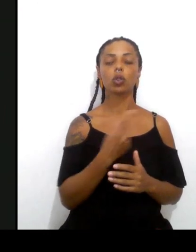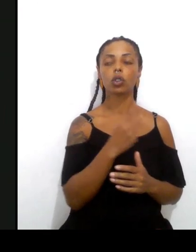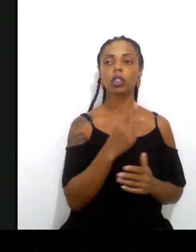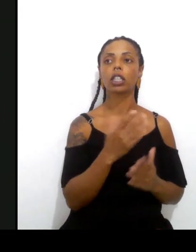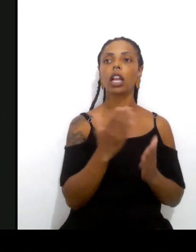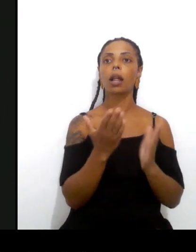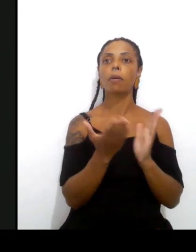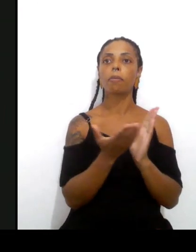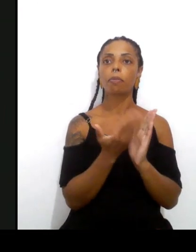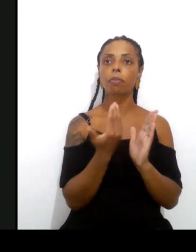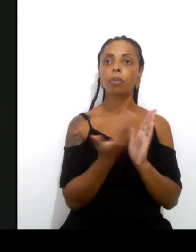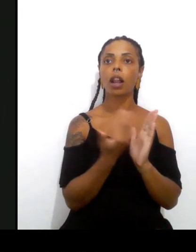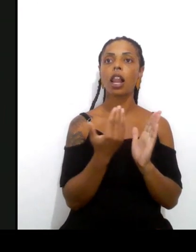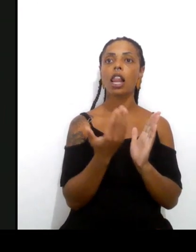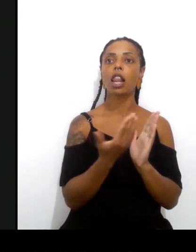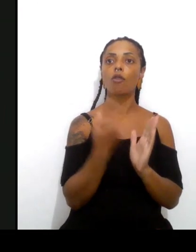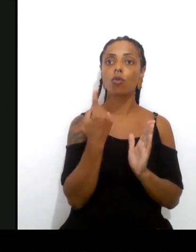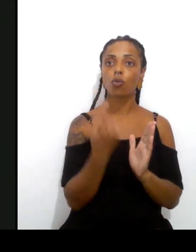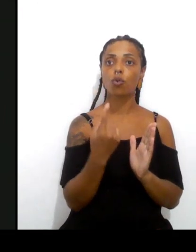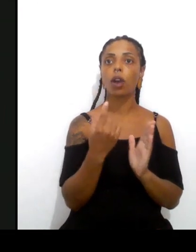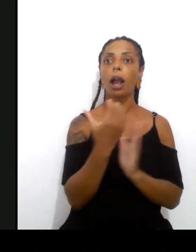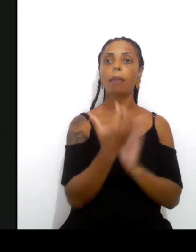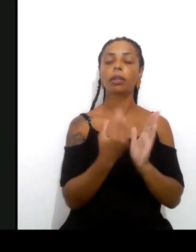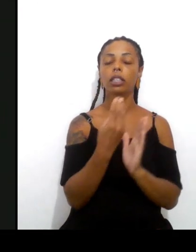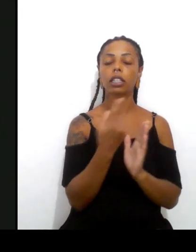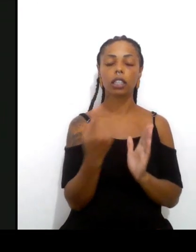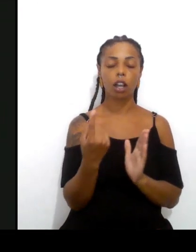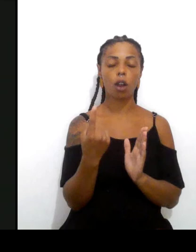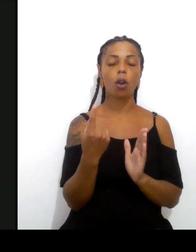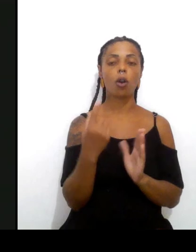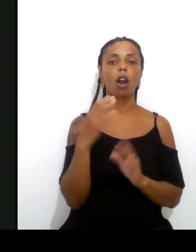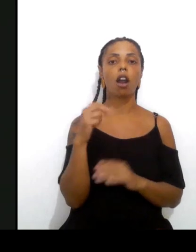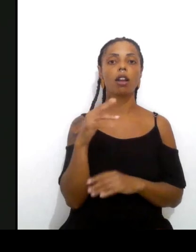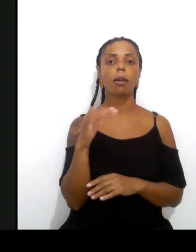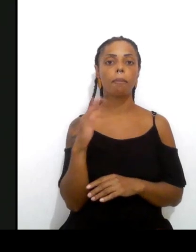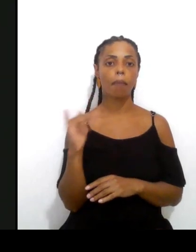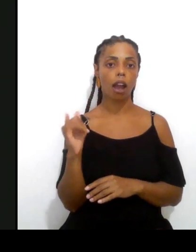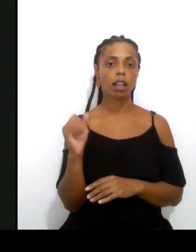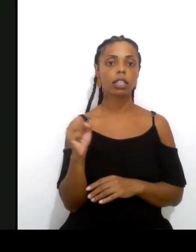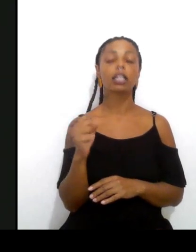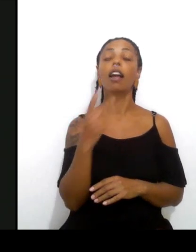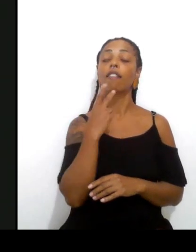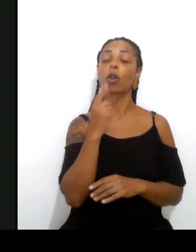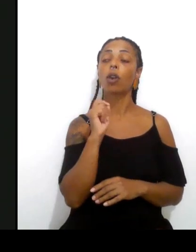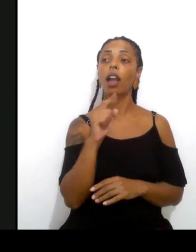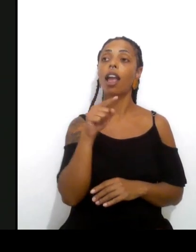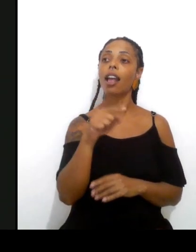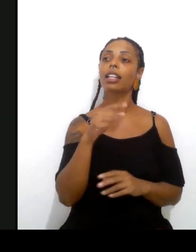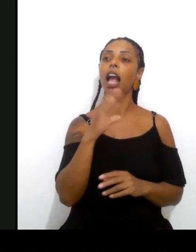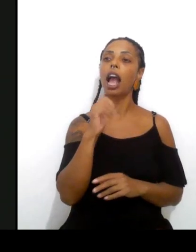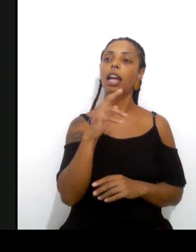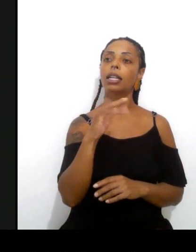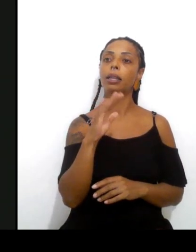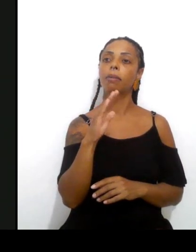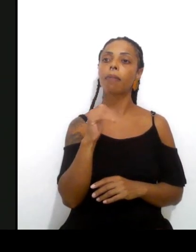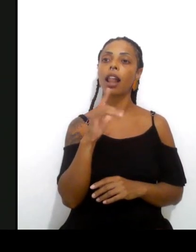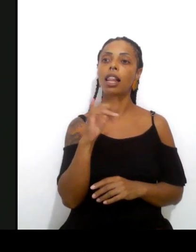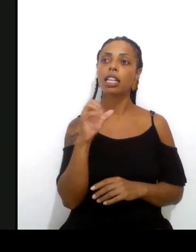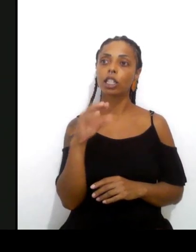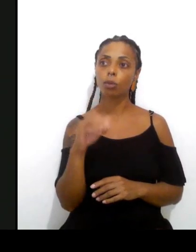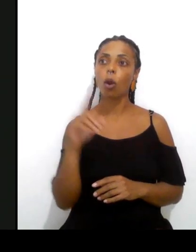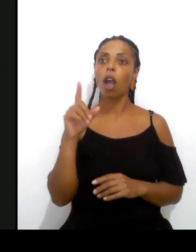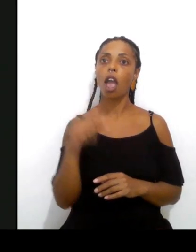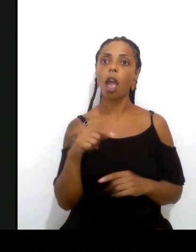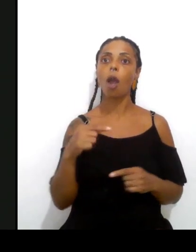o francês não tem conclui que o canibalismo era uma política da vingança contra os inimigos